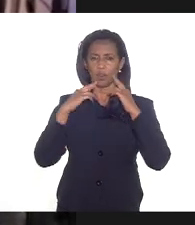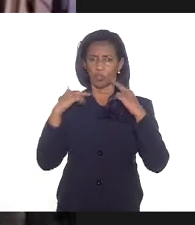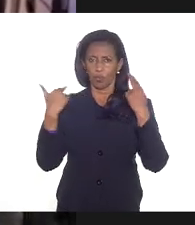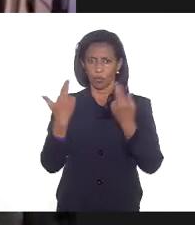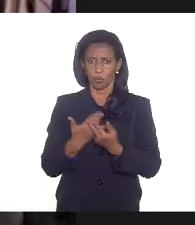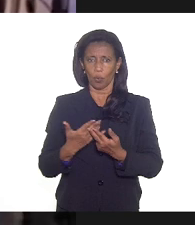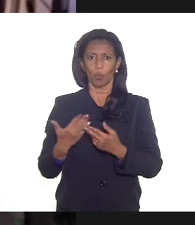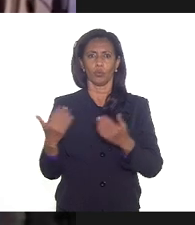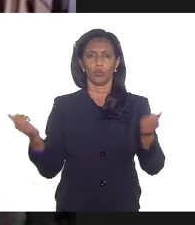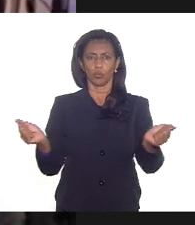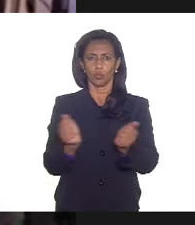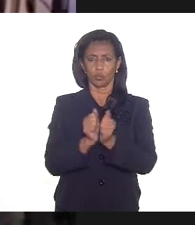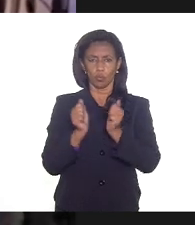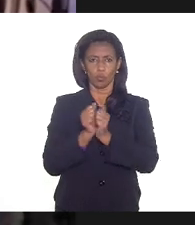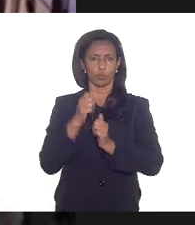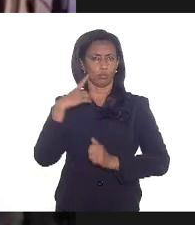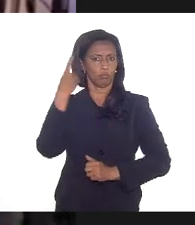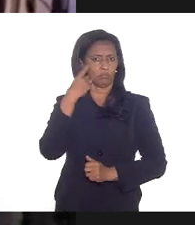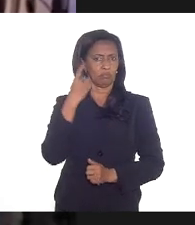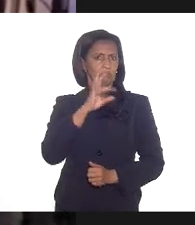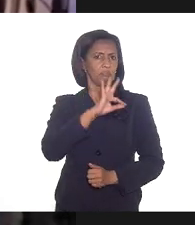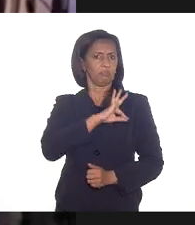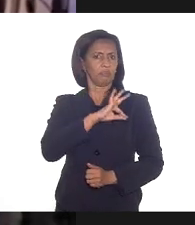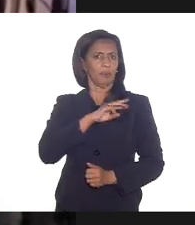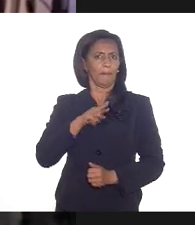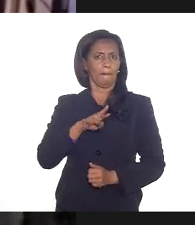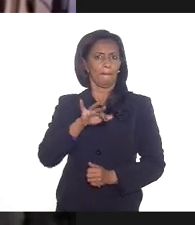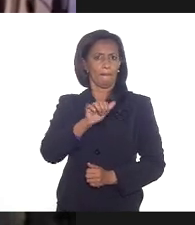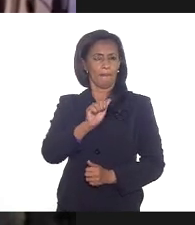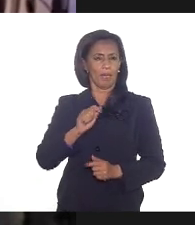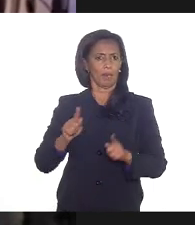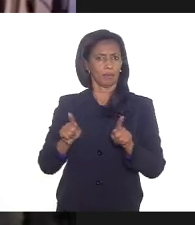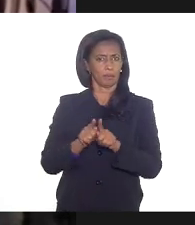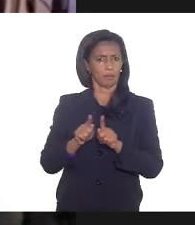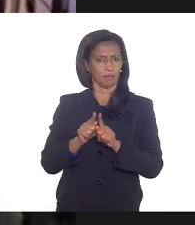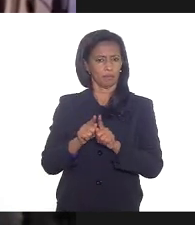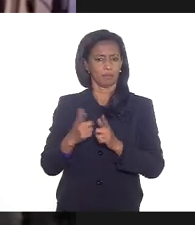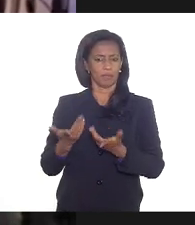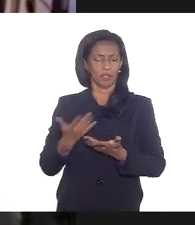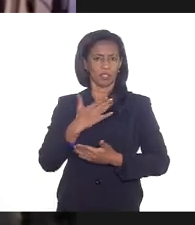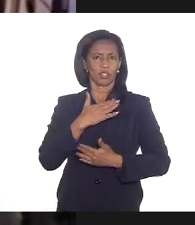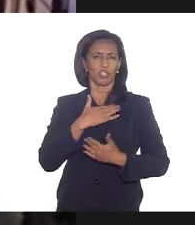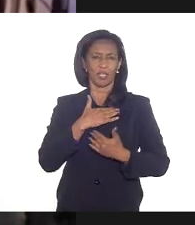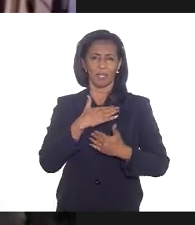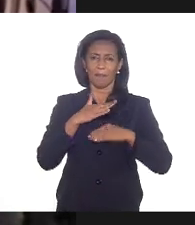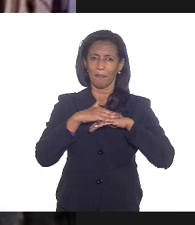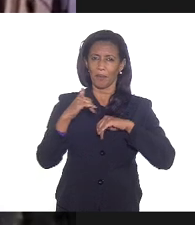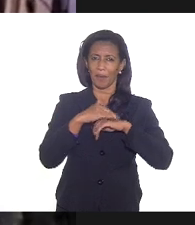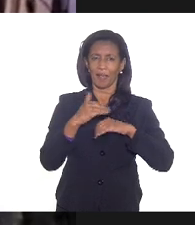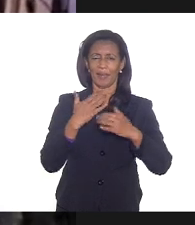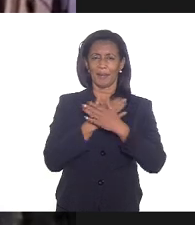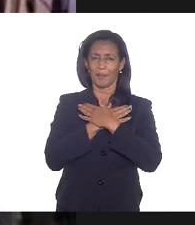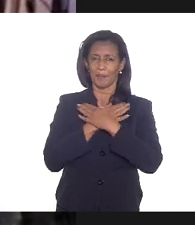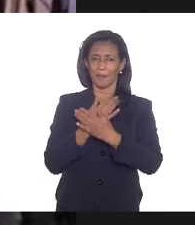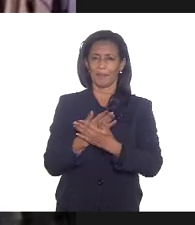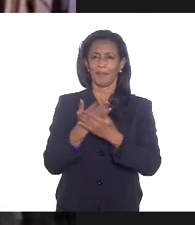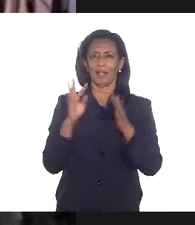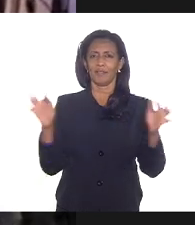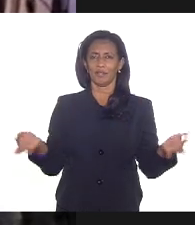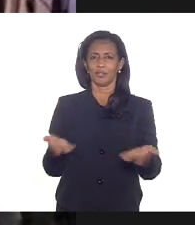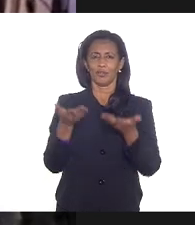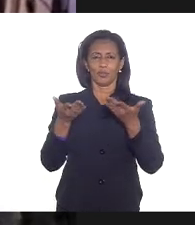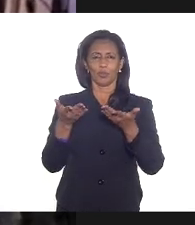reuniões junto com a deputada Martha Rocha pela comissão de saúde deixar aqui o meu carinhoso abraço aos tempo todos os